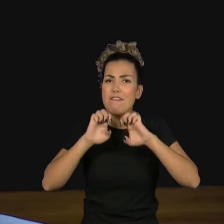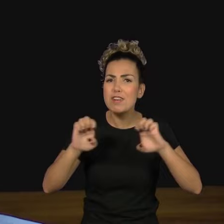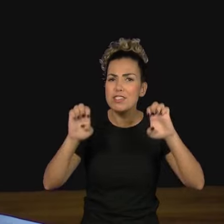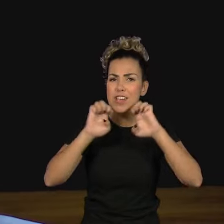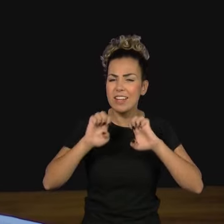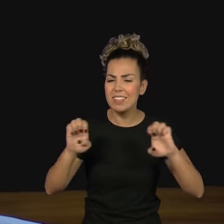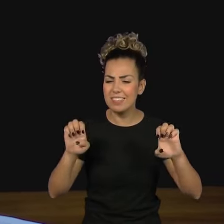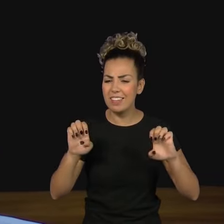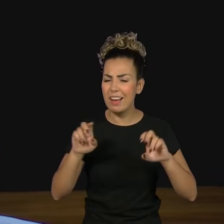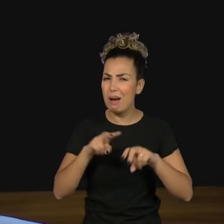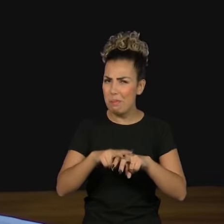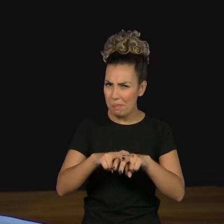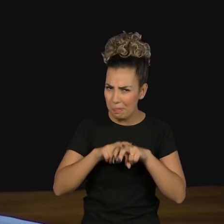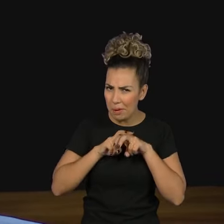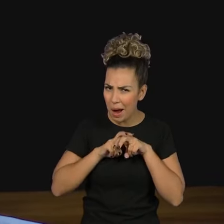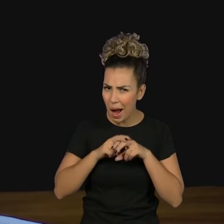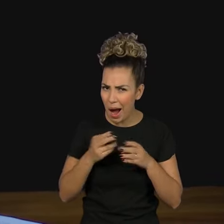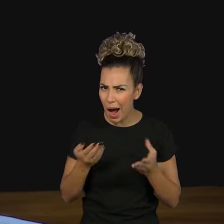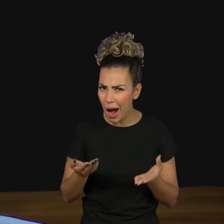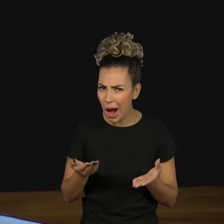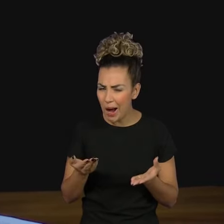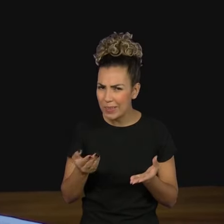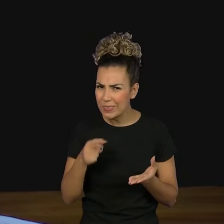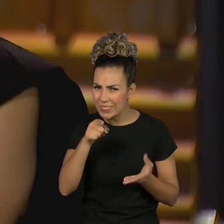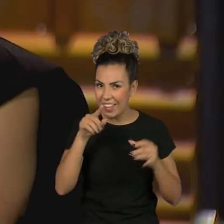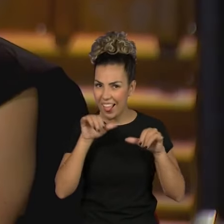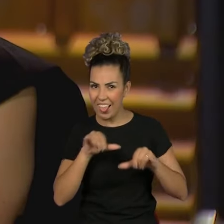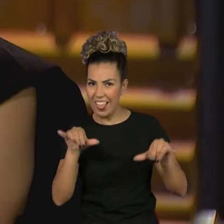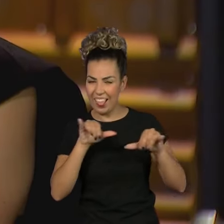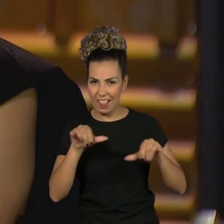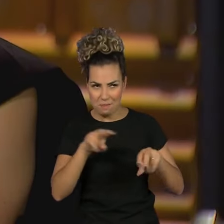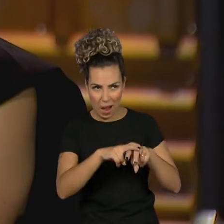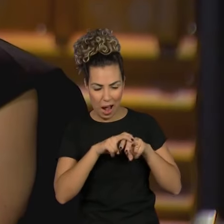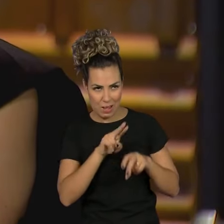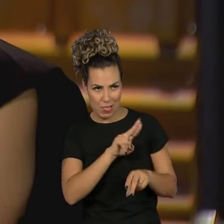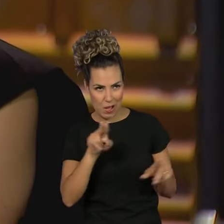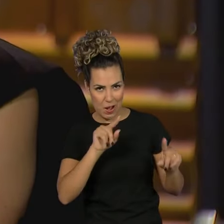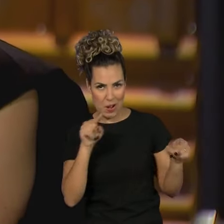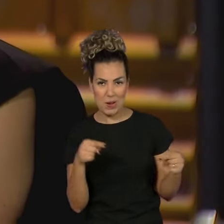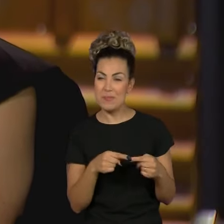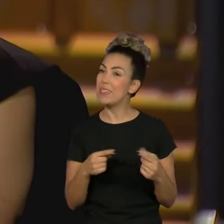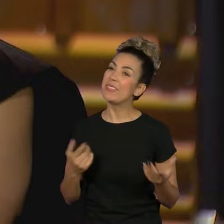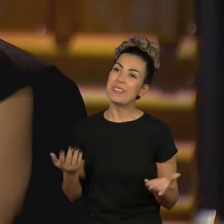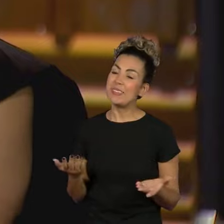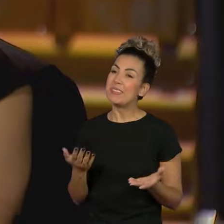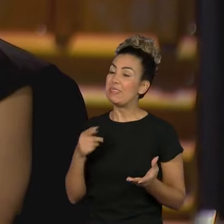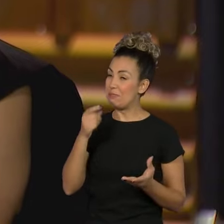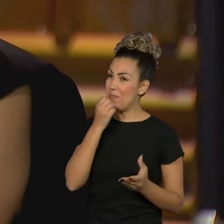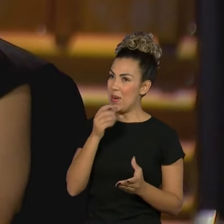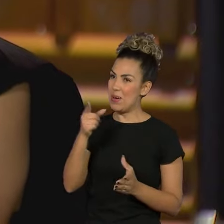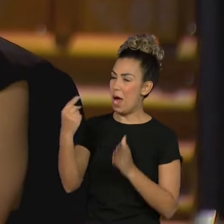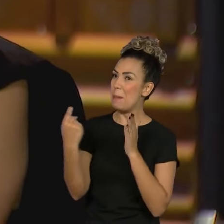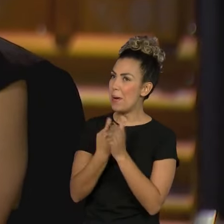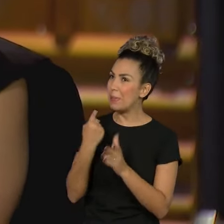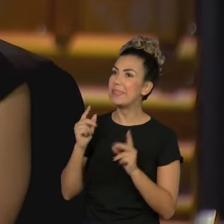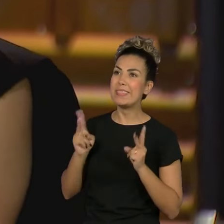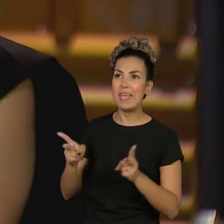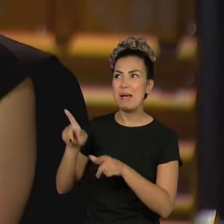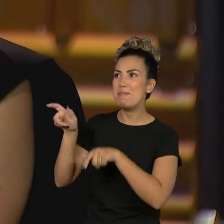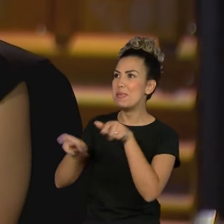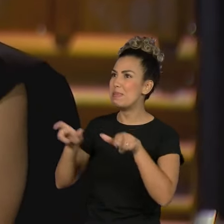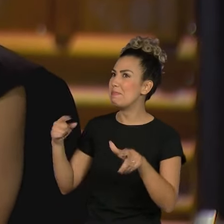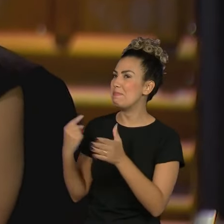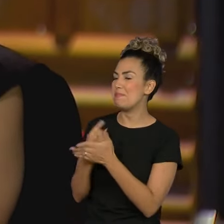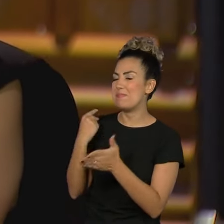Foi por causa do sobrenome que você resolveu estudar melor a forma mais mais original de me fazer essa pergunta que todo mundo me faz